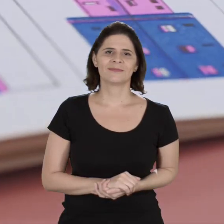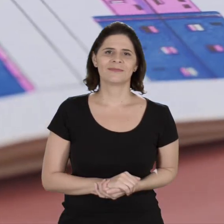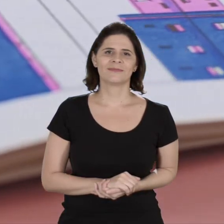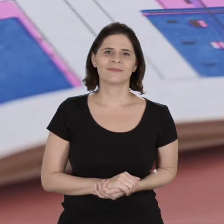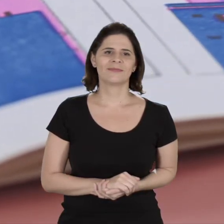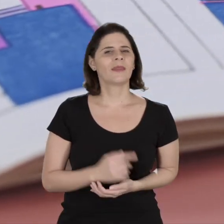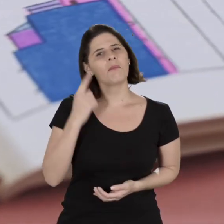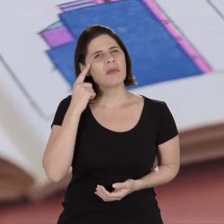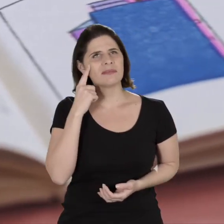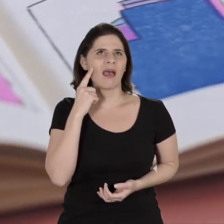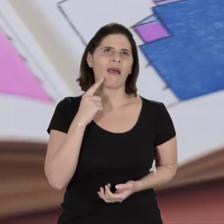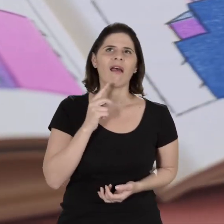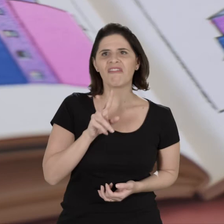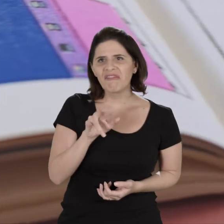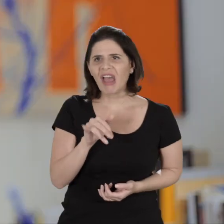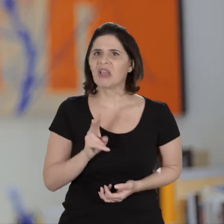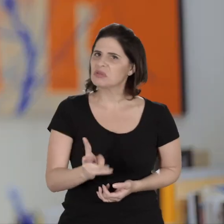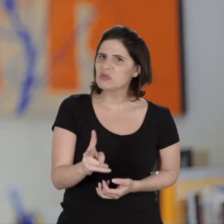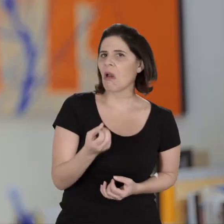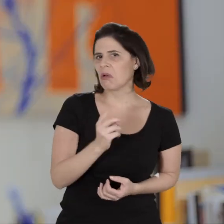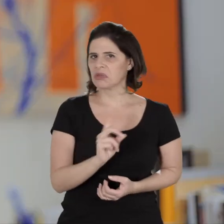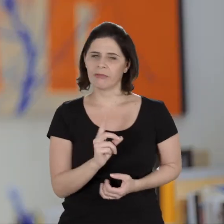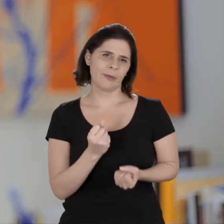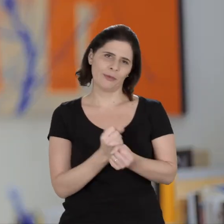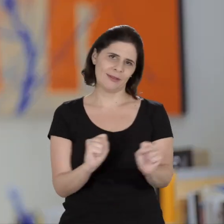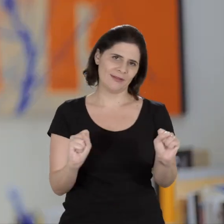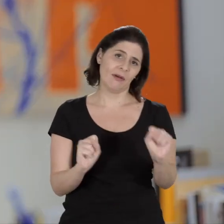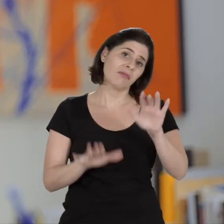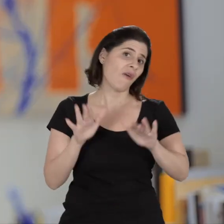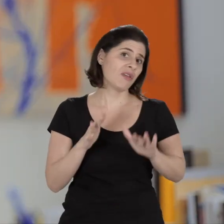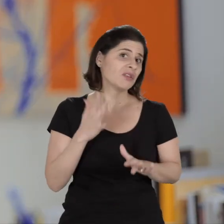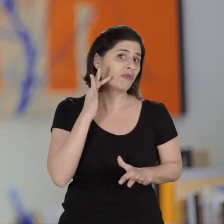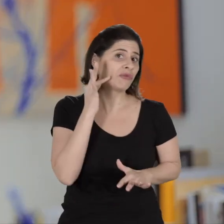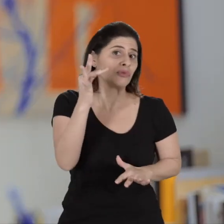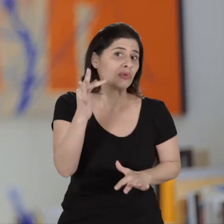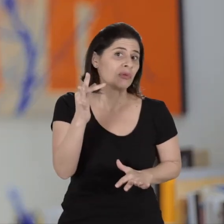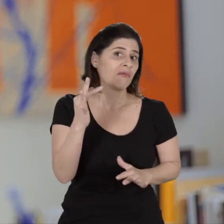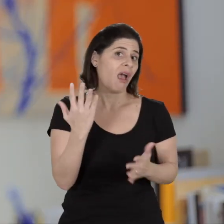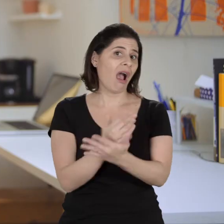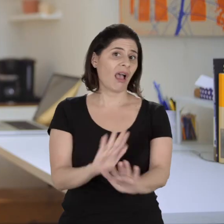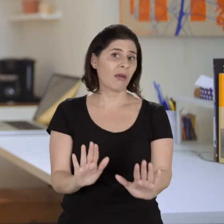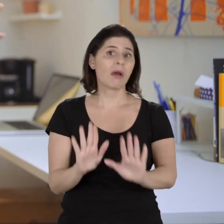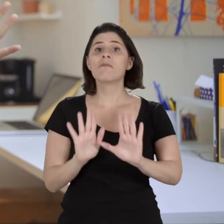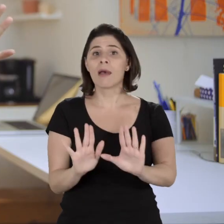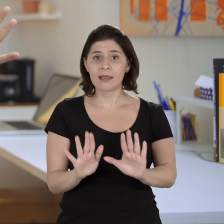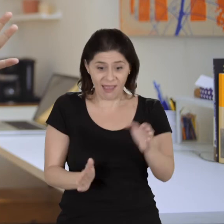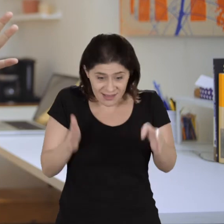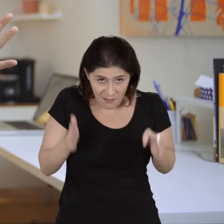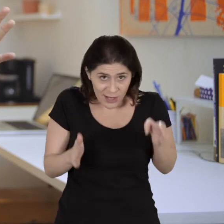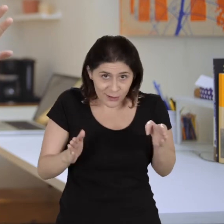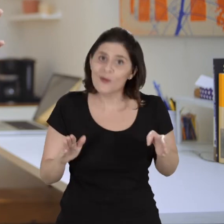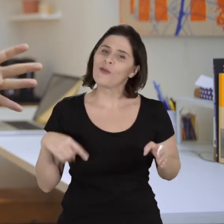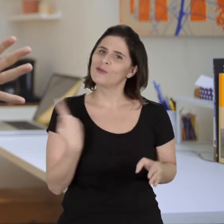Possível prever, vai perseverar, talvez isso tudo amanhã acabe. Mas tudo bem, durante esse período nós